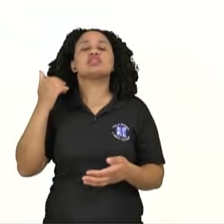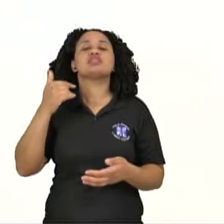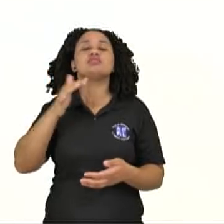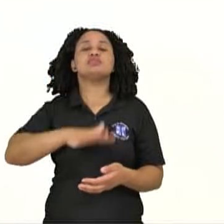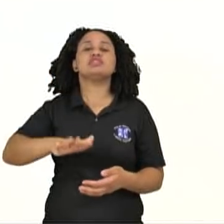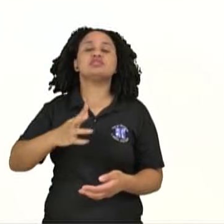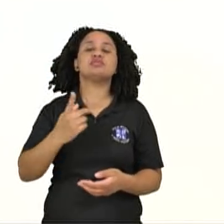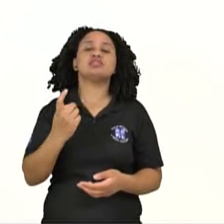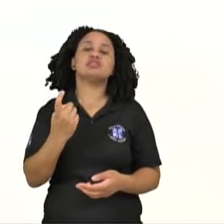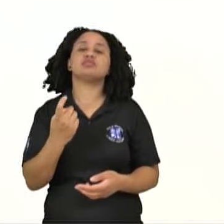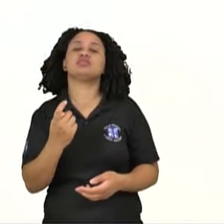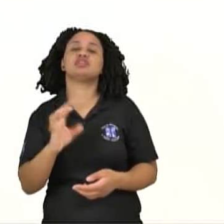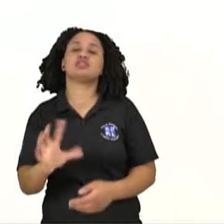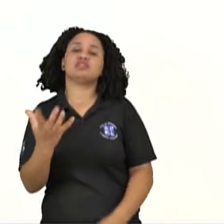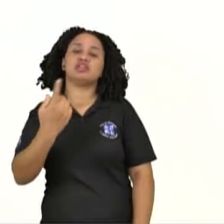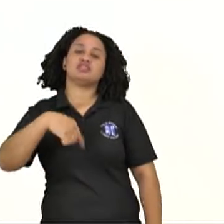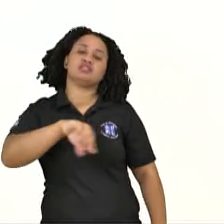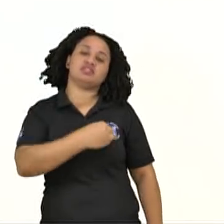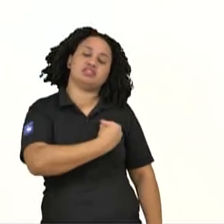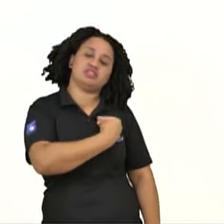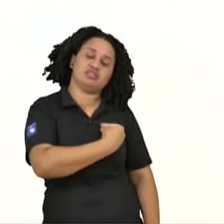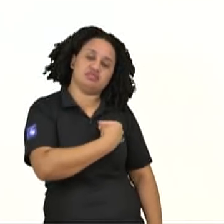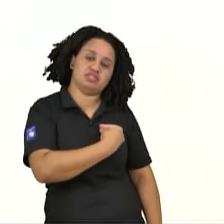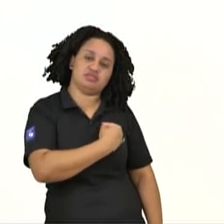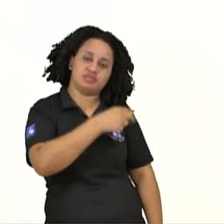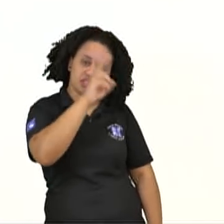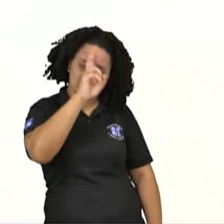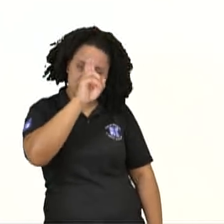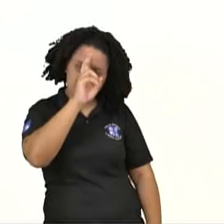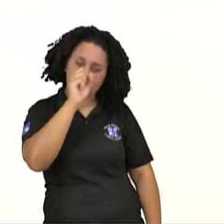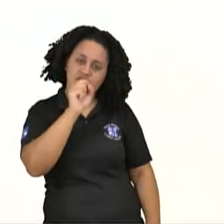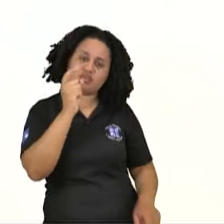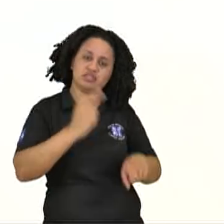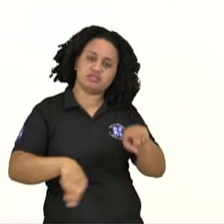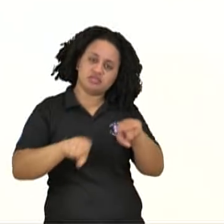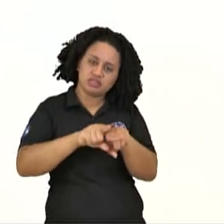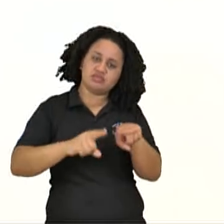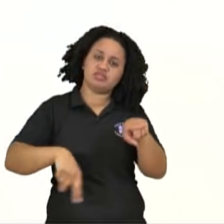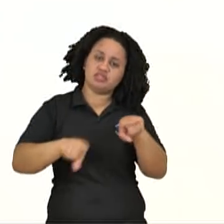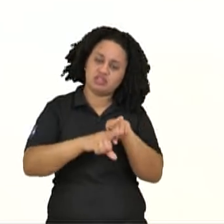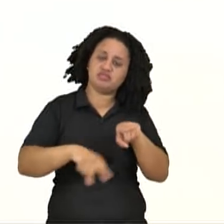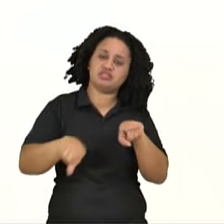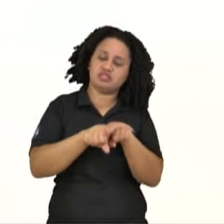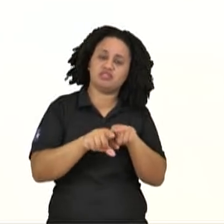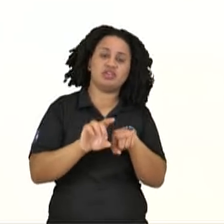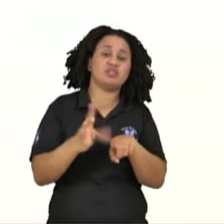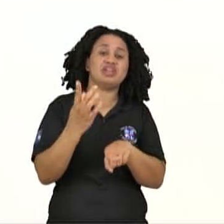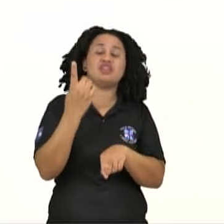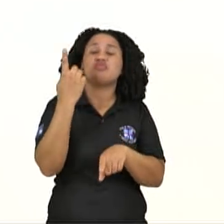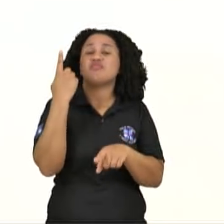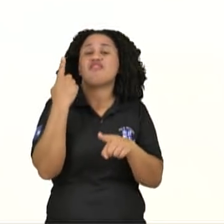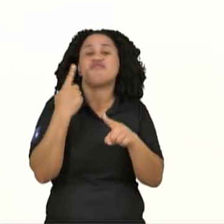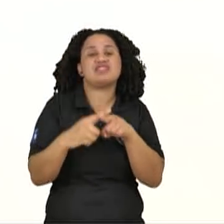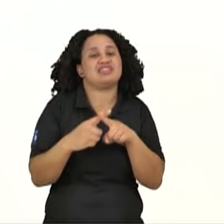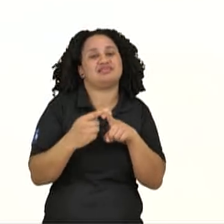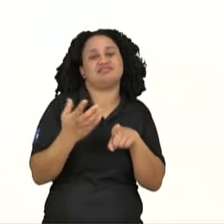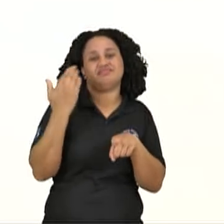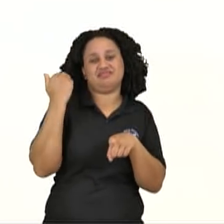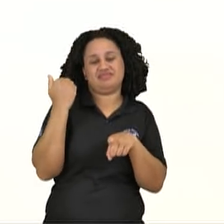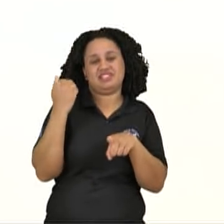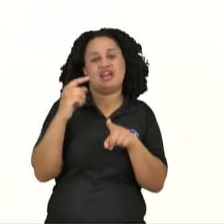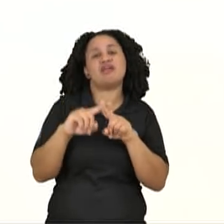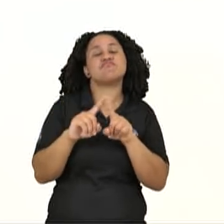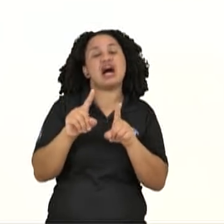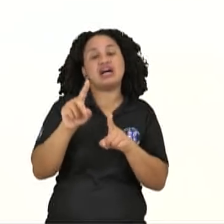único em nossas vidas. A história pode ser reescrita várias vezes. Só acontece uma vez o passado. Já a história pode